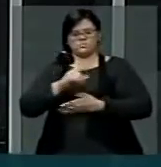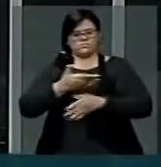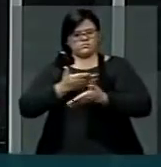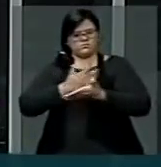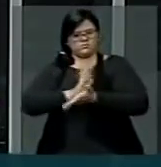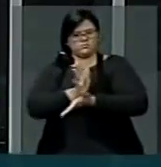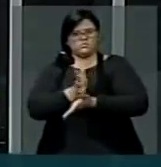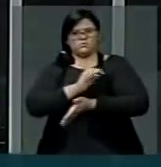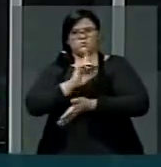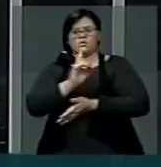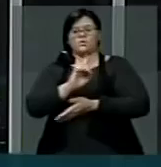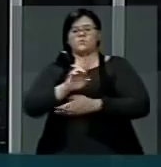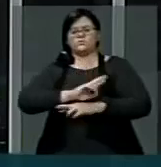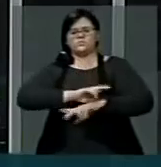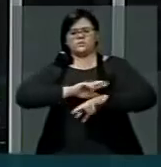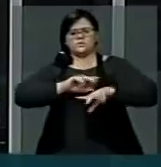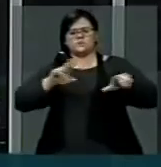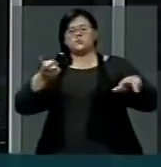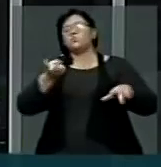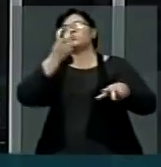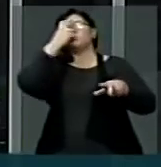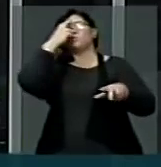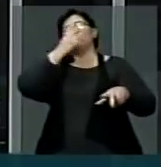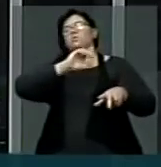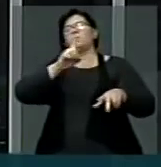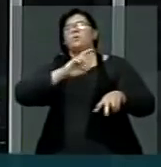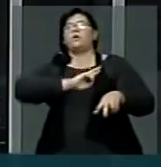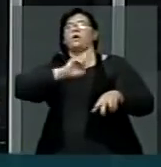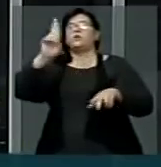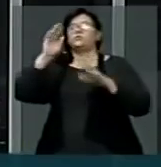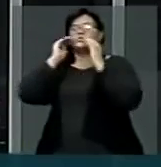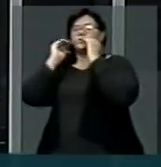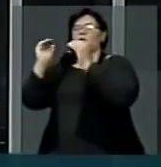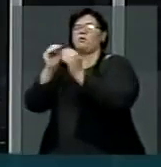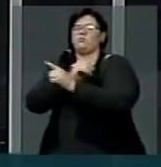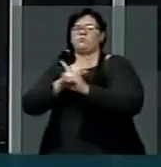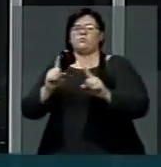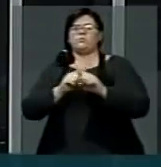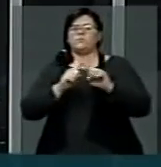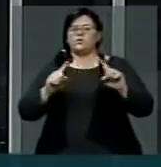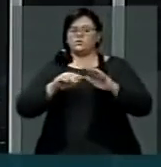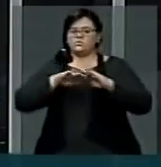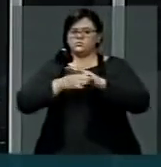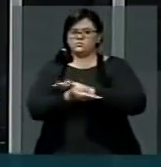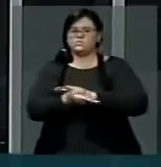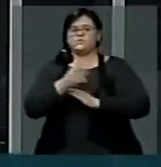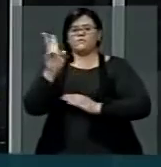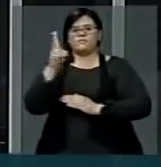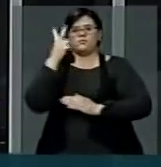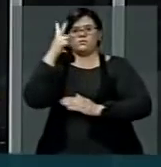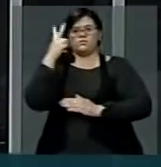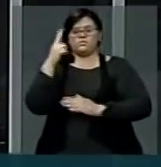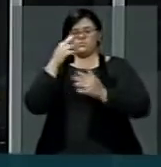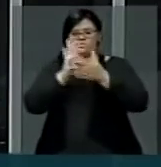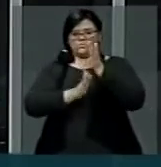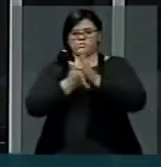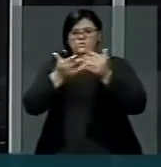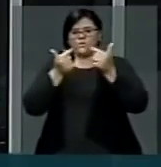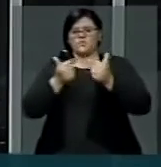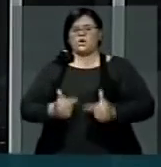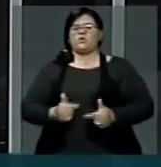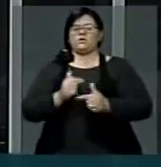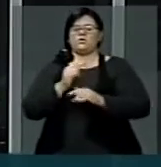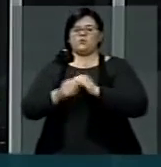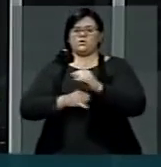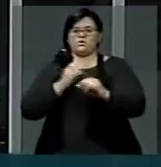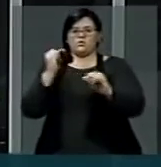diversidade cultural sem imposição de crenças, de costumes e de valores, e neutralidade da rede, ao